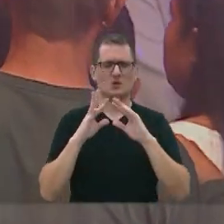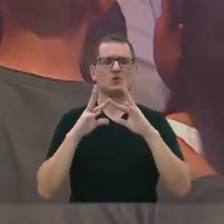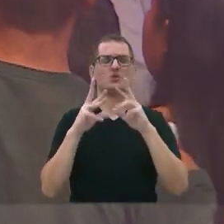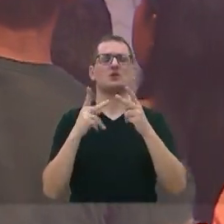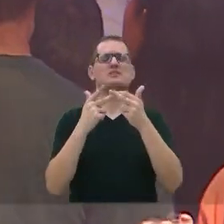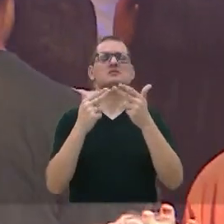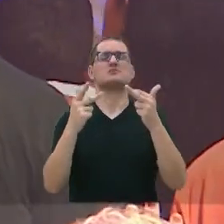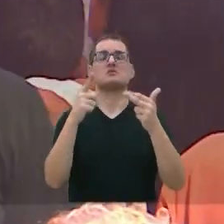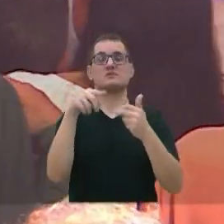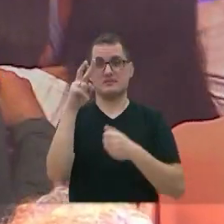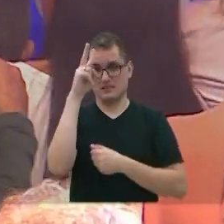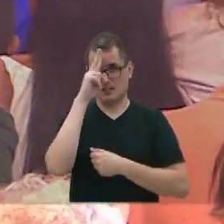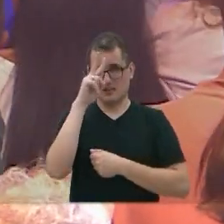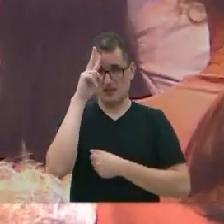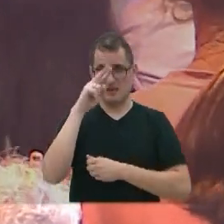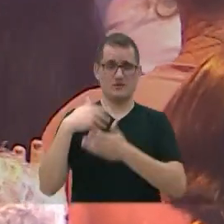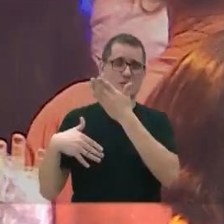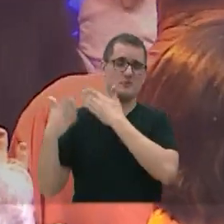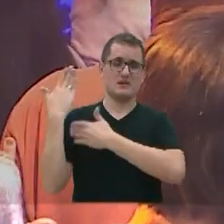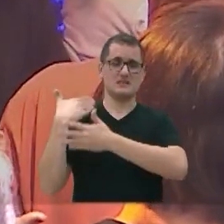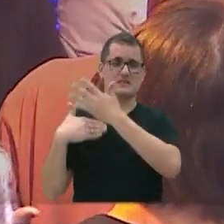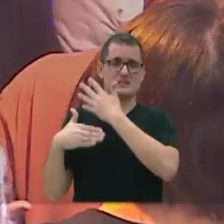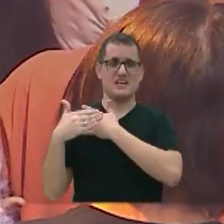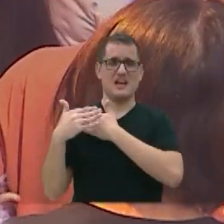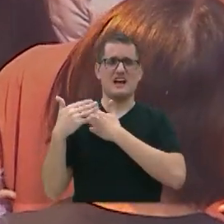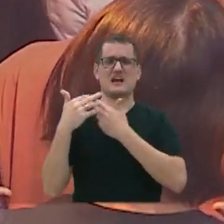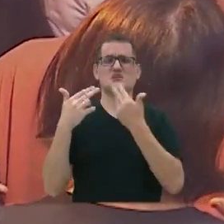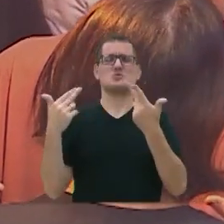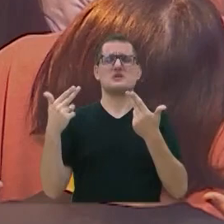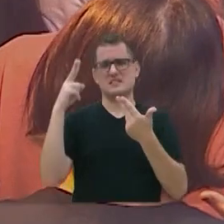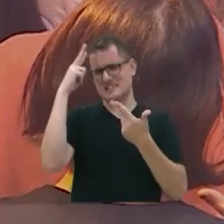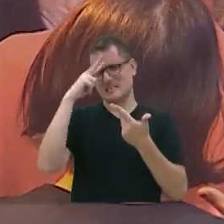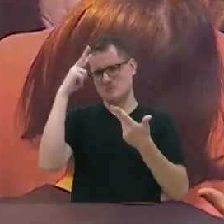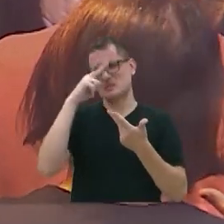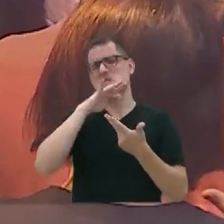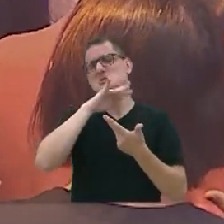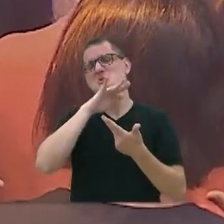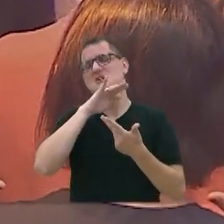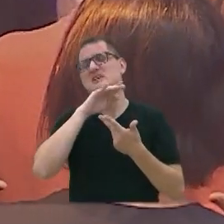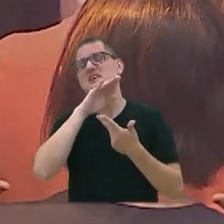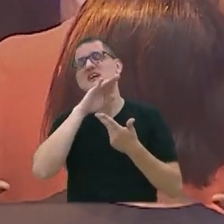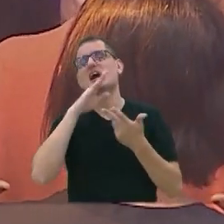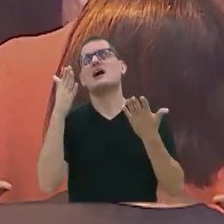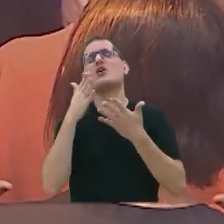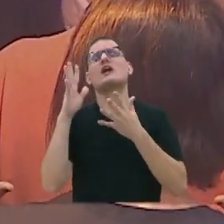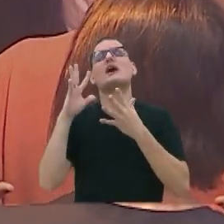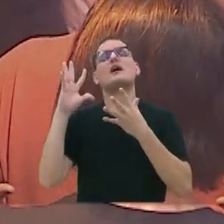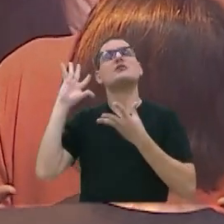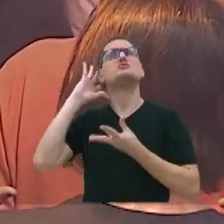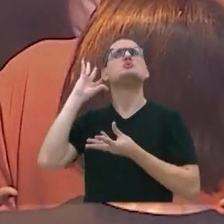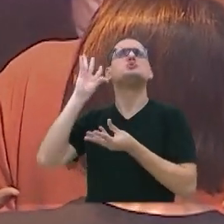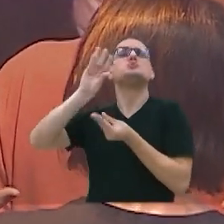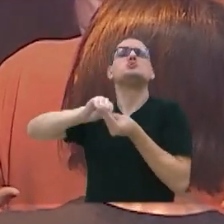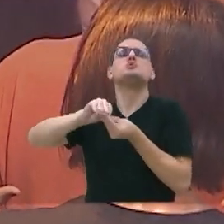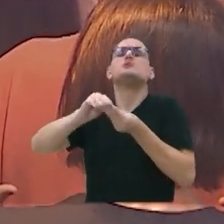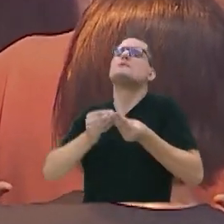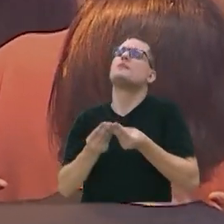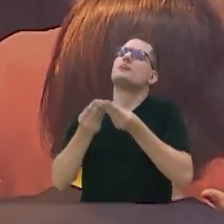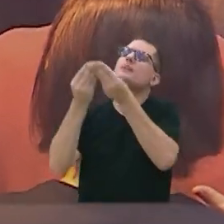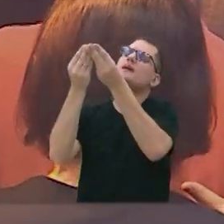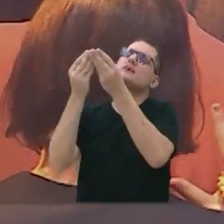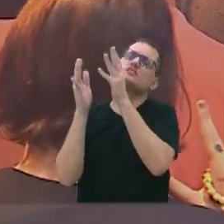Todas as suas lembranças, especialmente as más lembranças da sua vida, aquilo que lhe aflige, meu irmão, minha